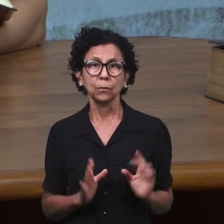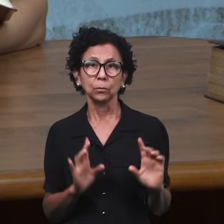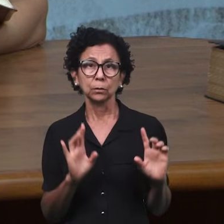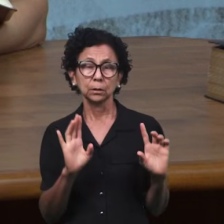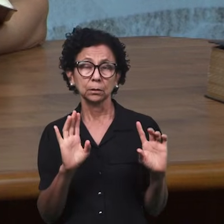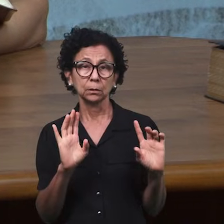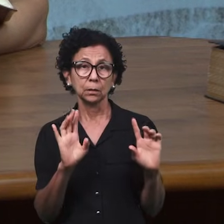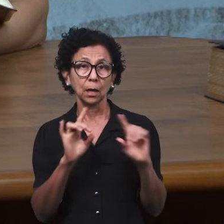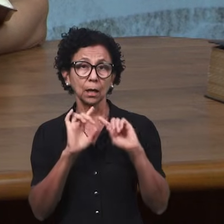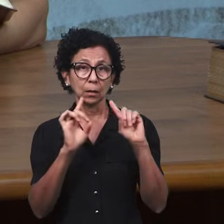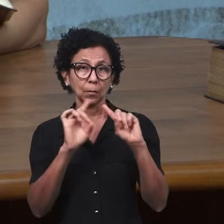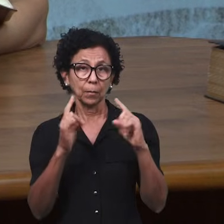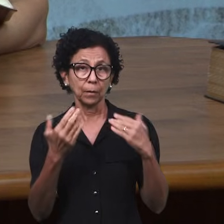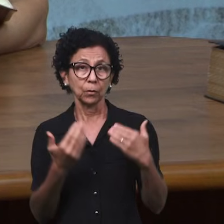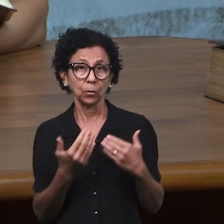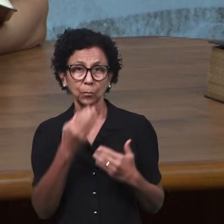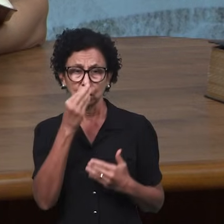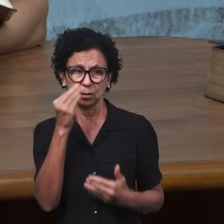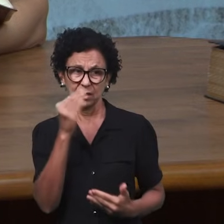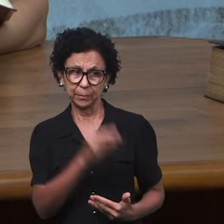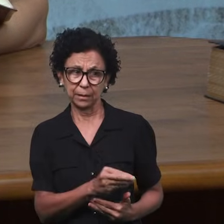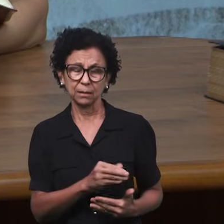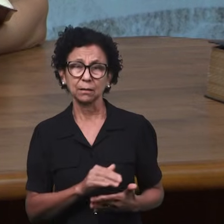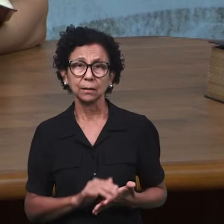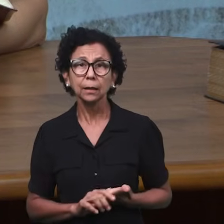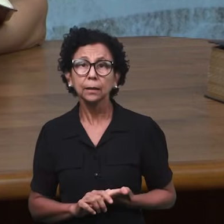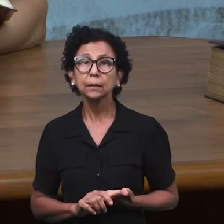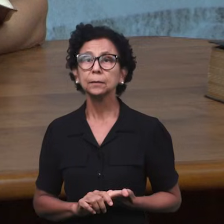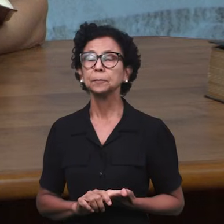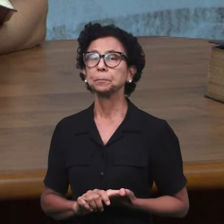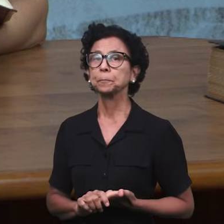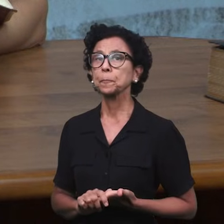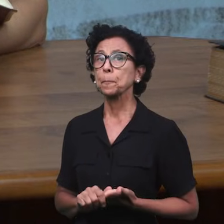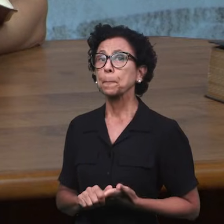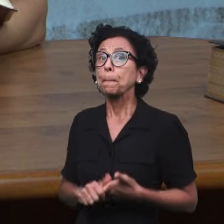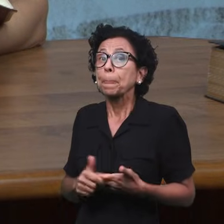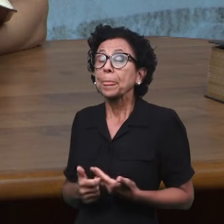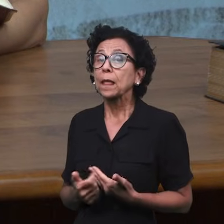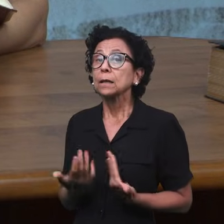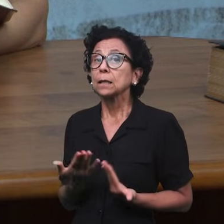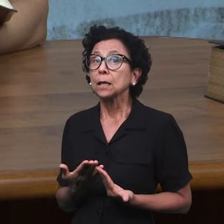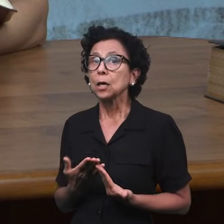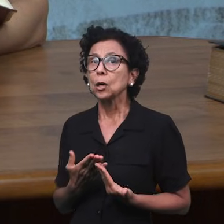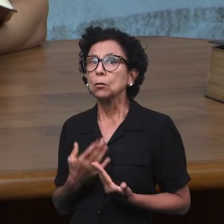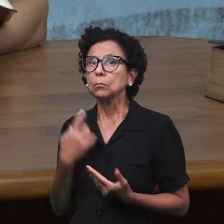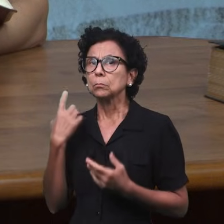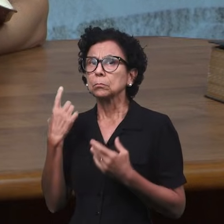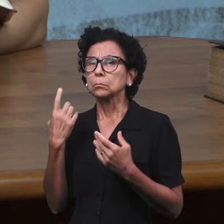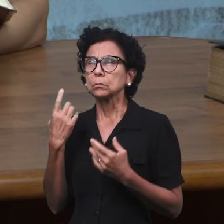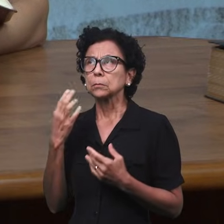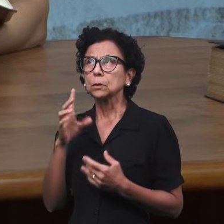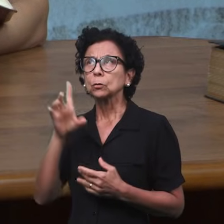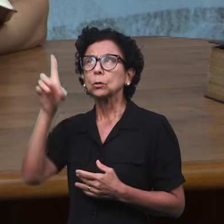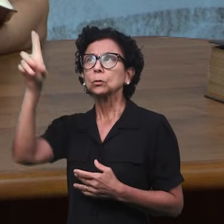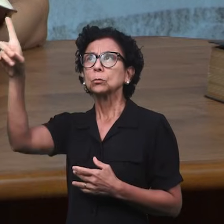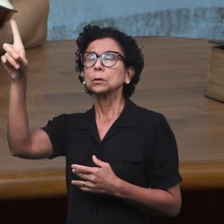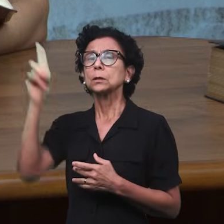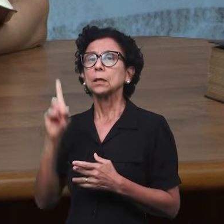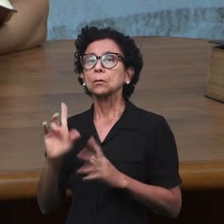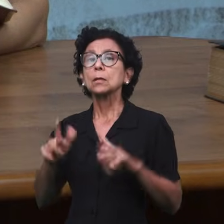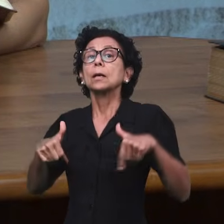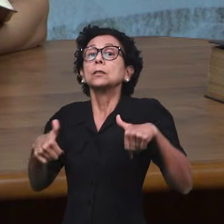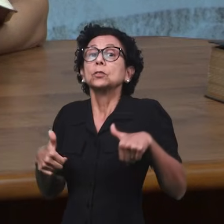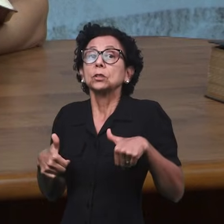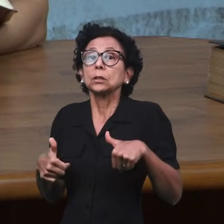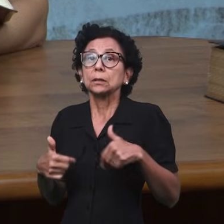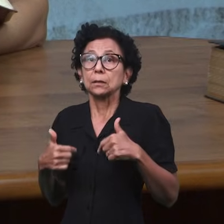comigo, então me faria eu quando Deus se levantasse? E,